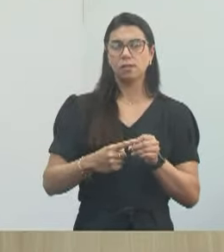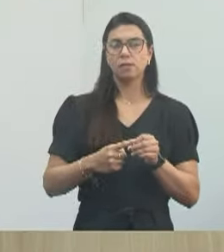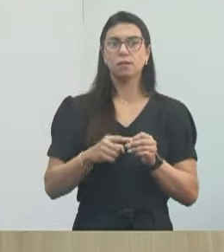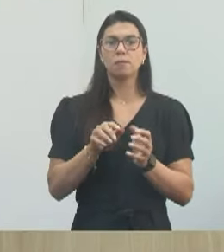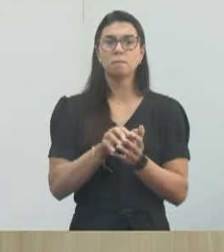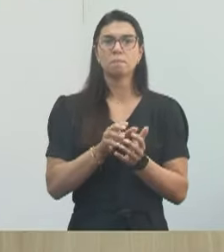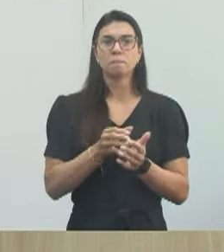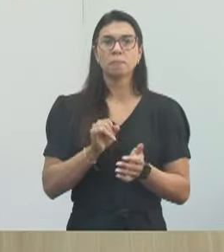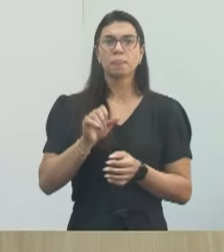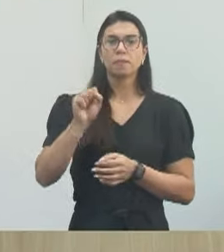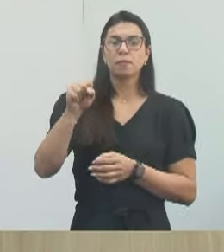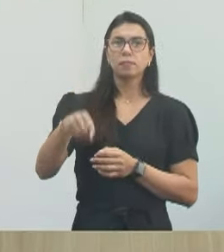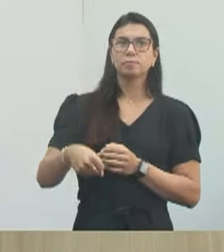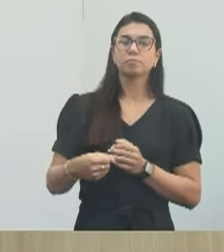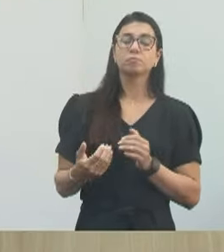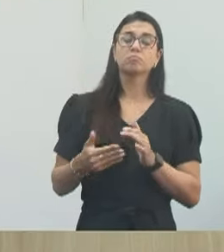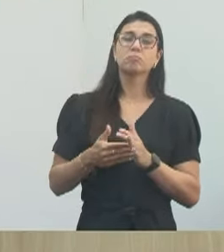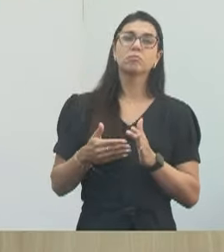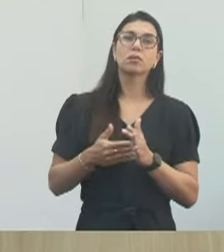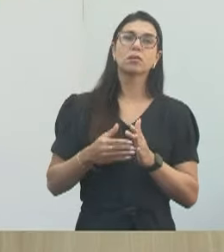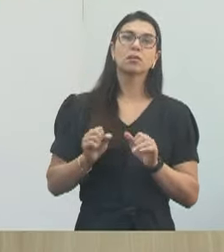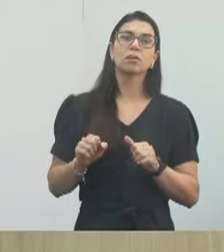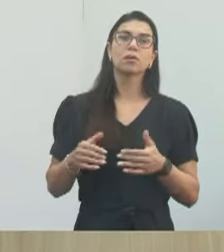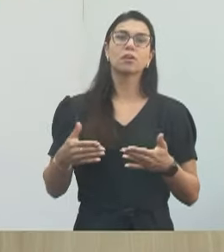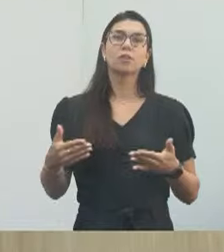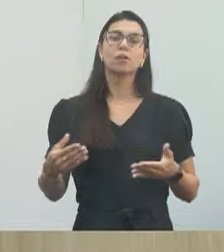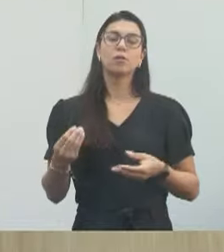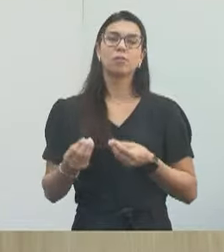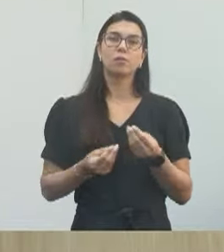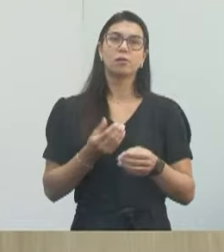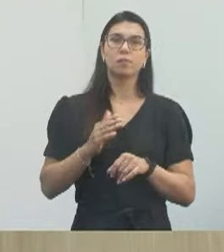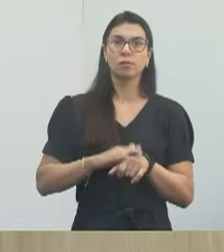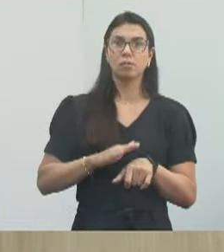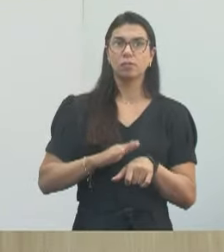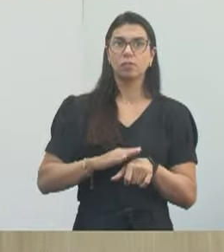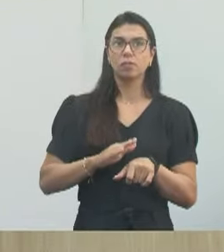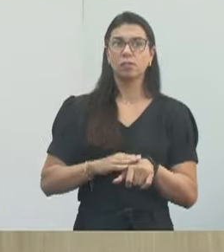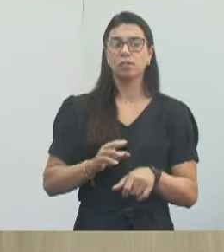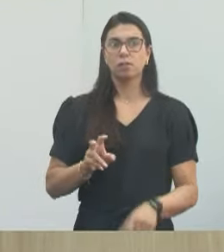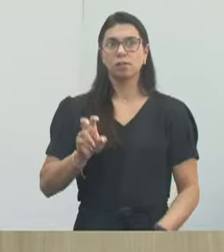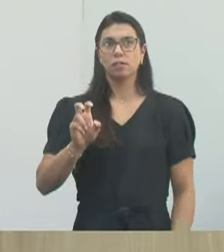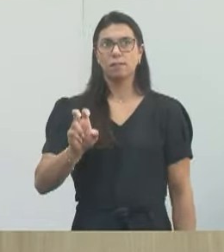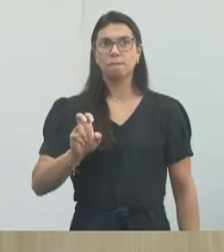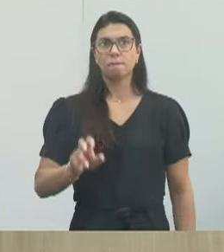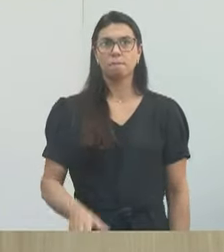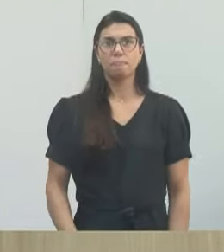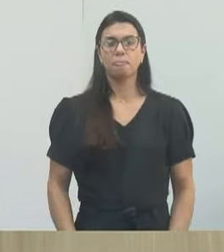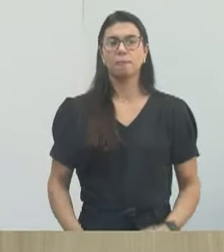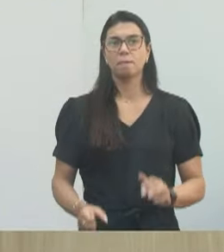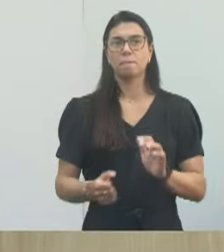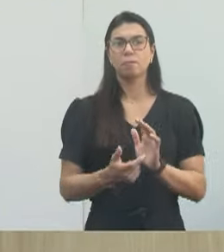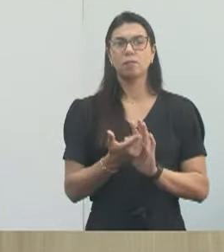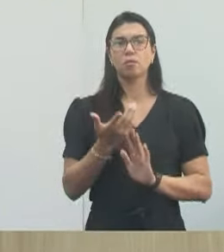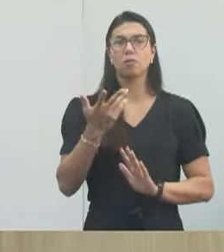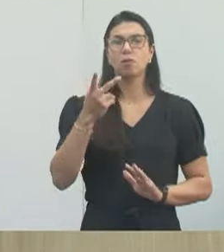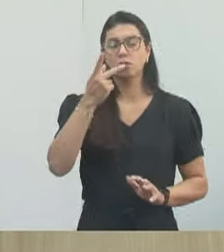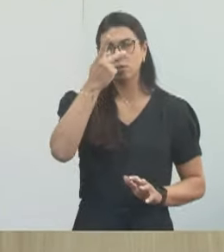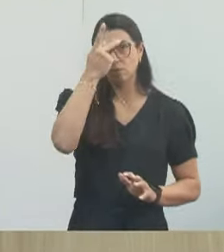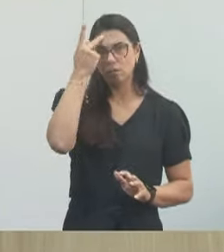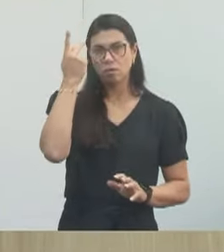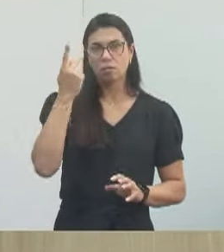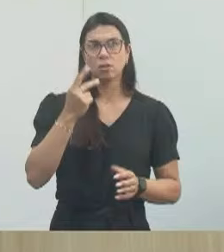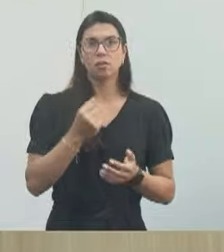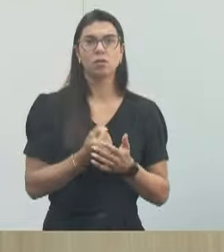C esse limite como ele é determinado cinco quantos comércios ambulantes